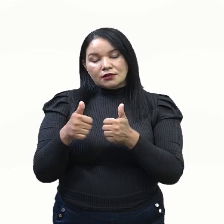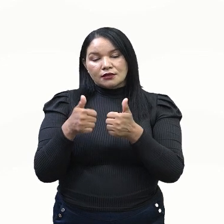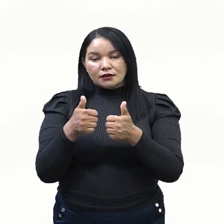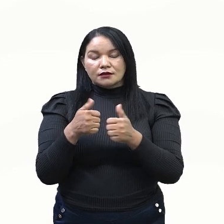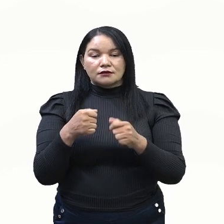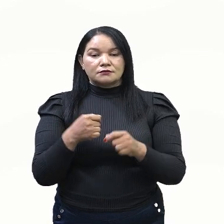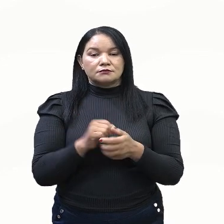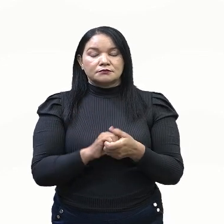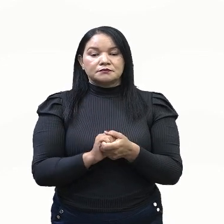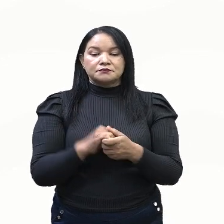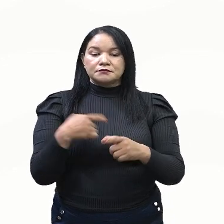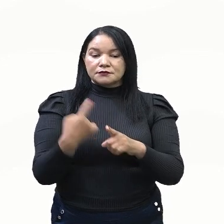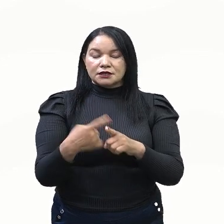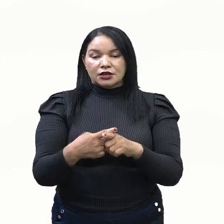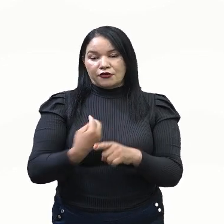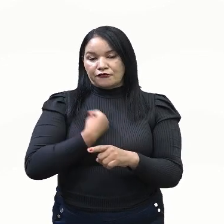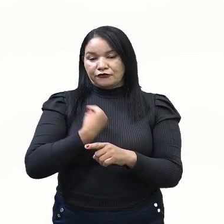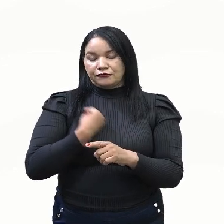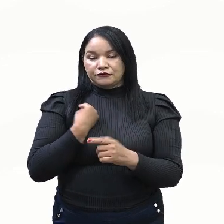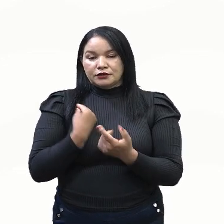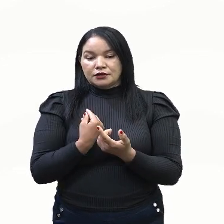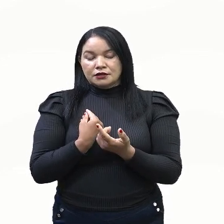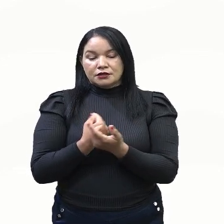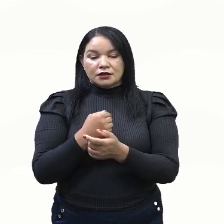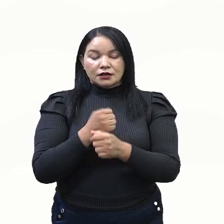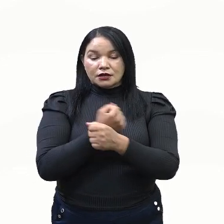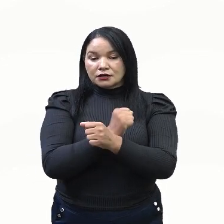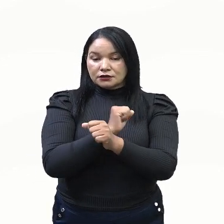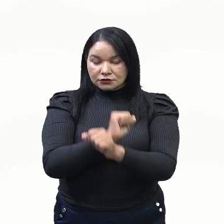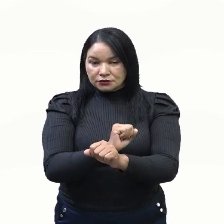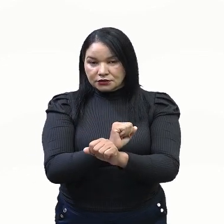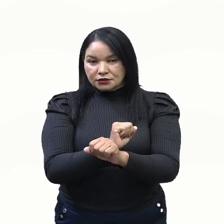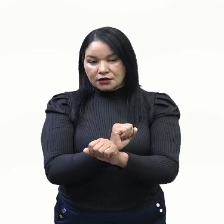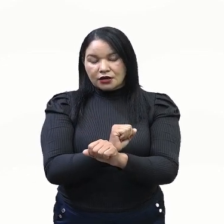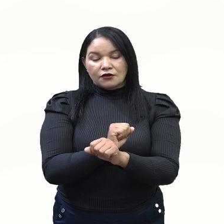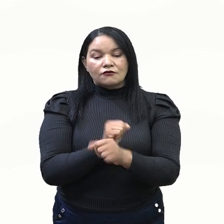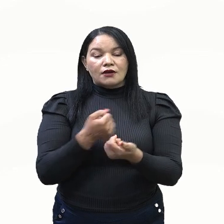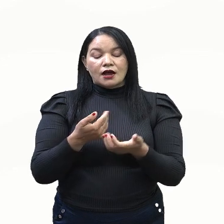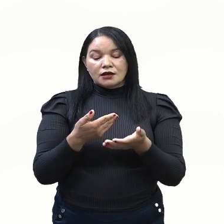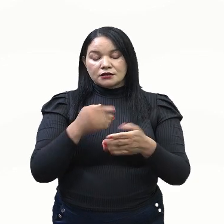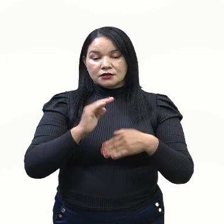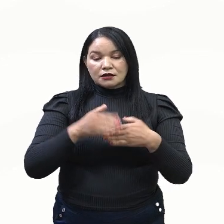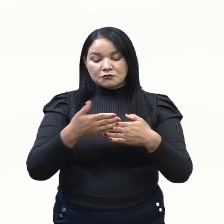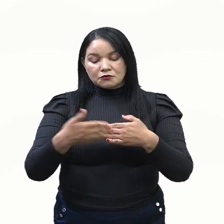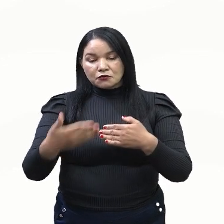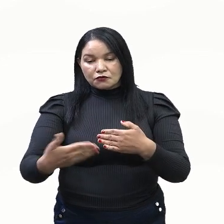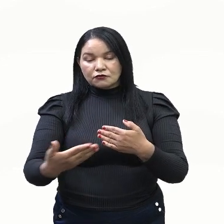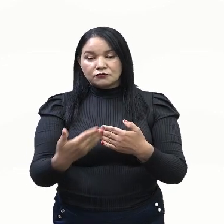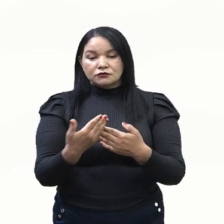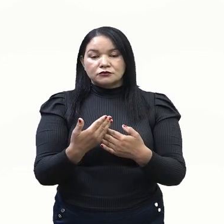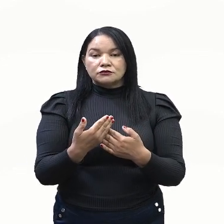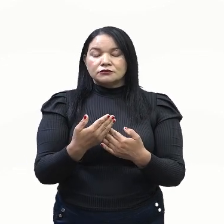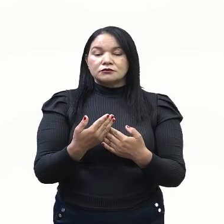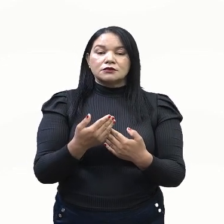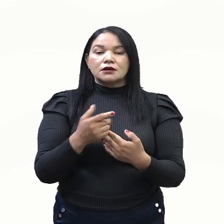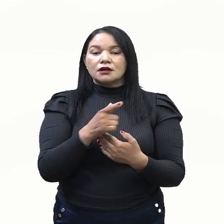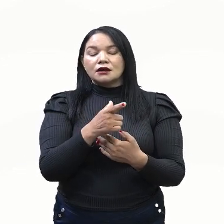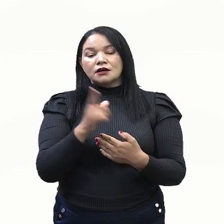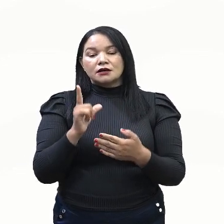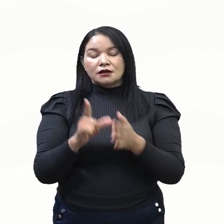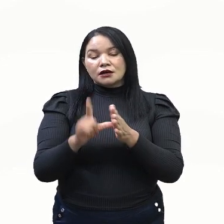eles estavam ali vivendo na condição de escravizado. Logo, tudo o que eles possuíam, tinham